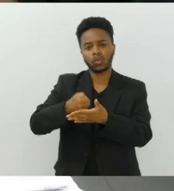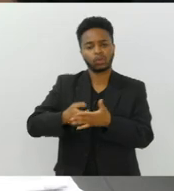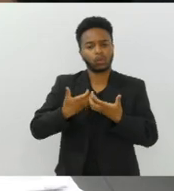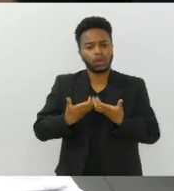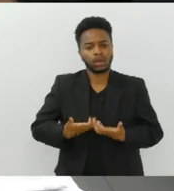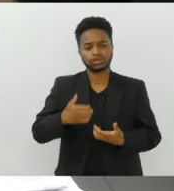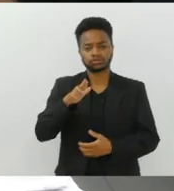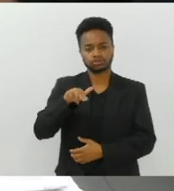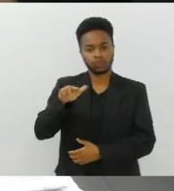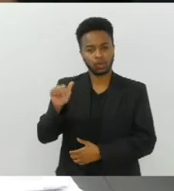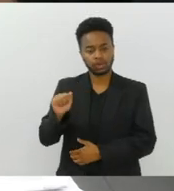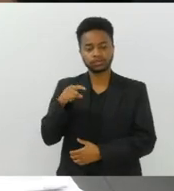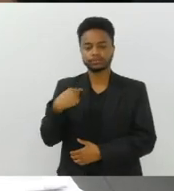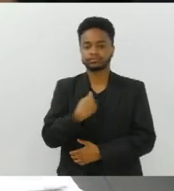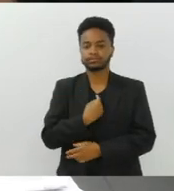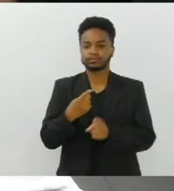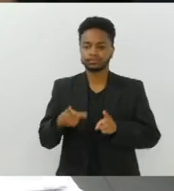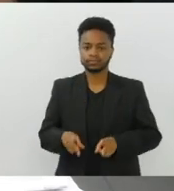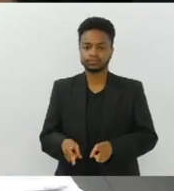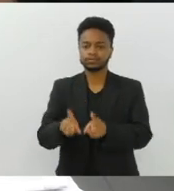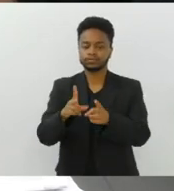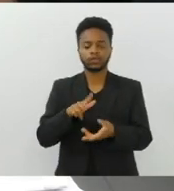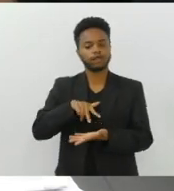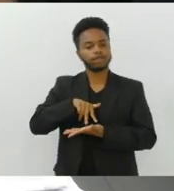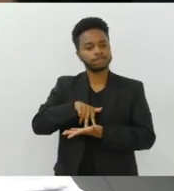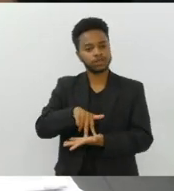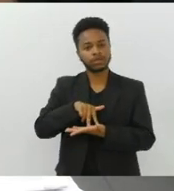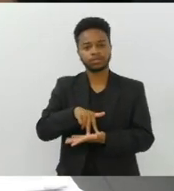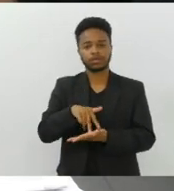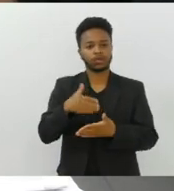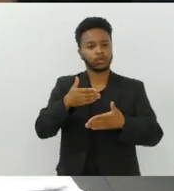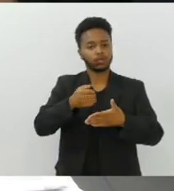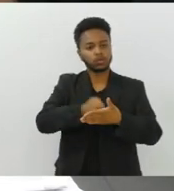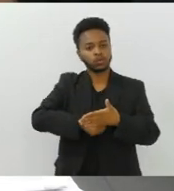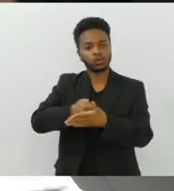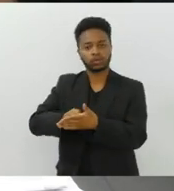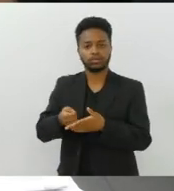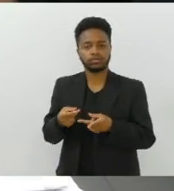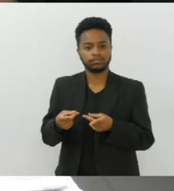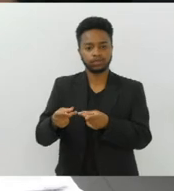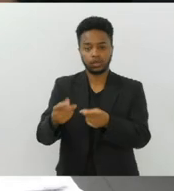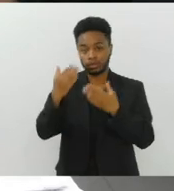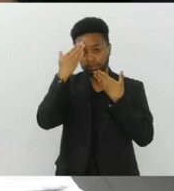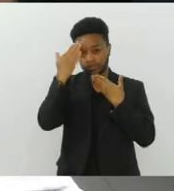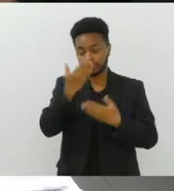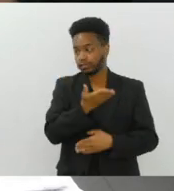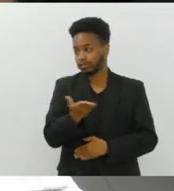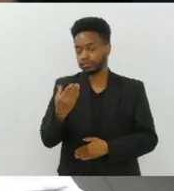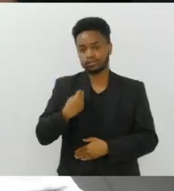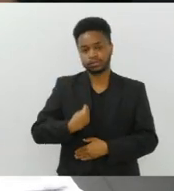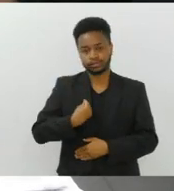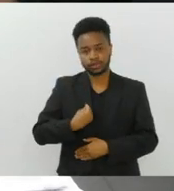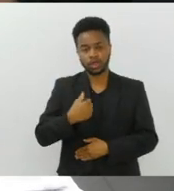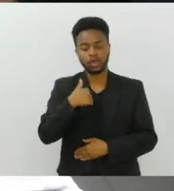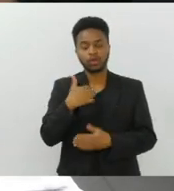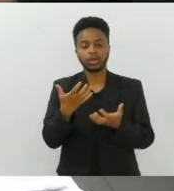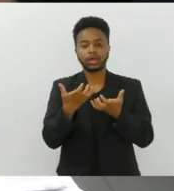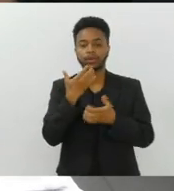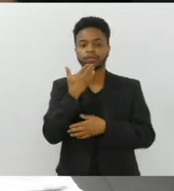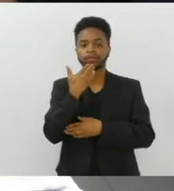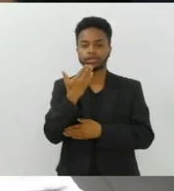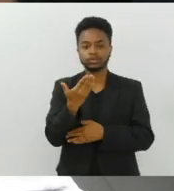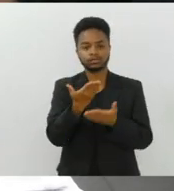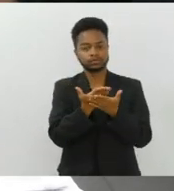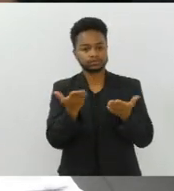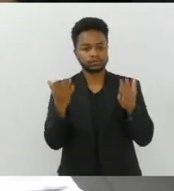vocês, é que nós vamos continuar firmes nessa luta até o fim. Muito obrigado pela presença de vocês. Eu gostaria de pedir aos senhores e